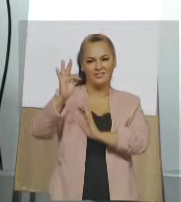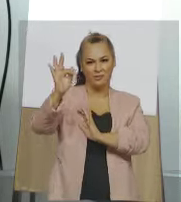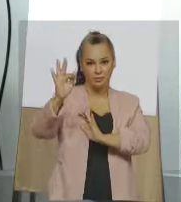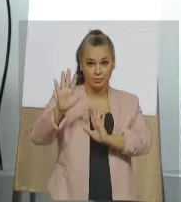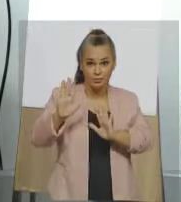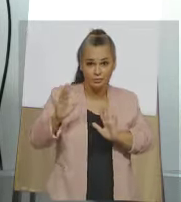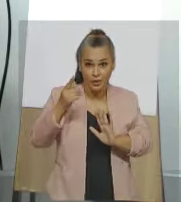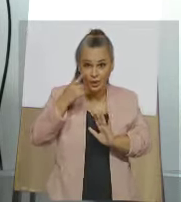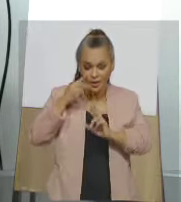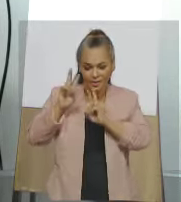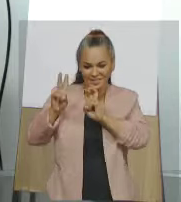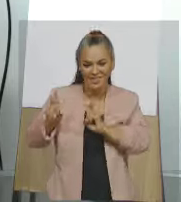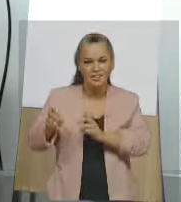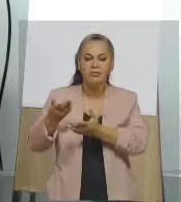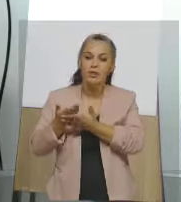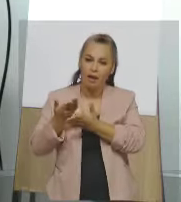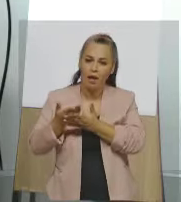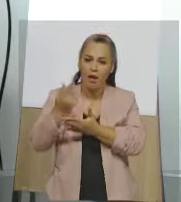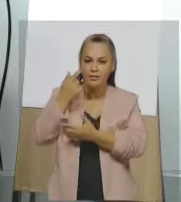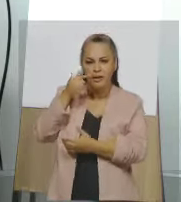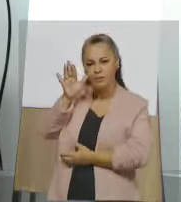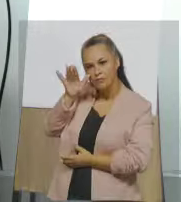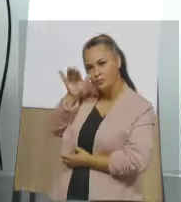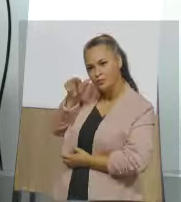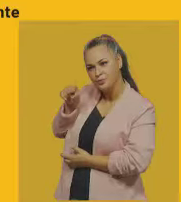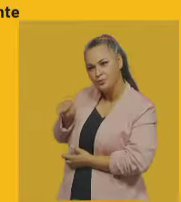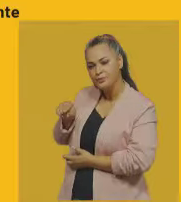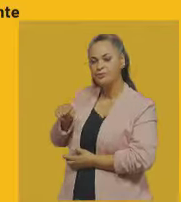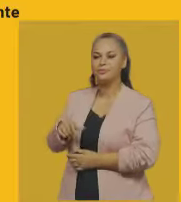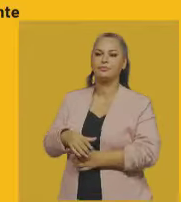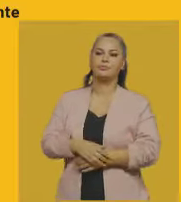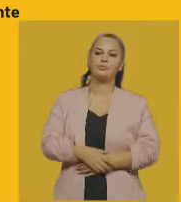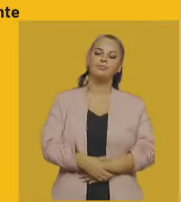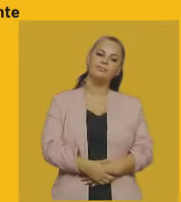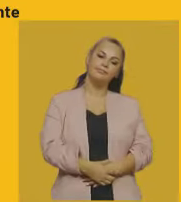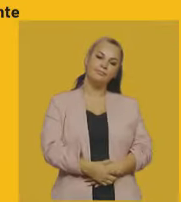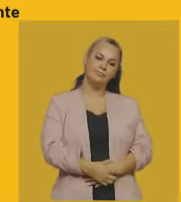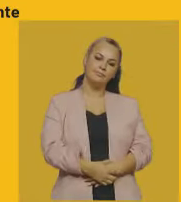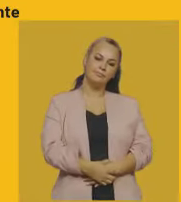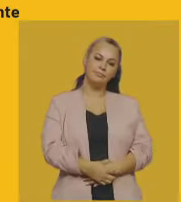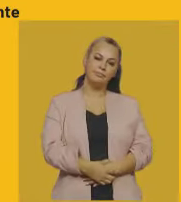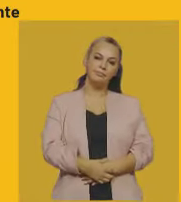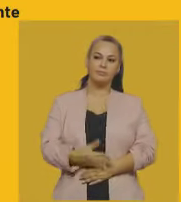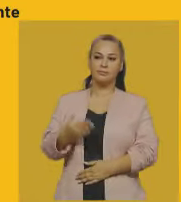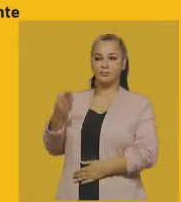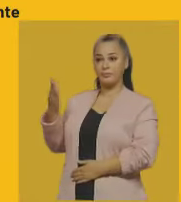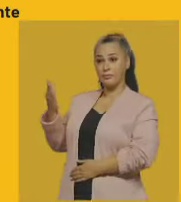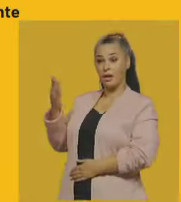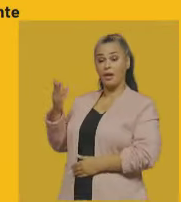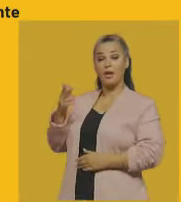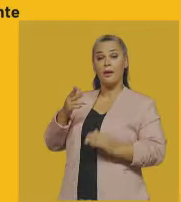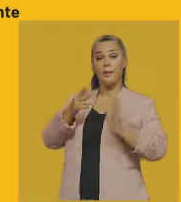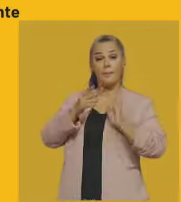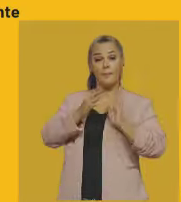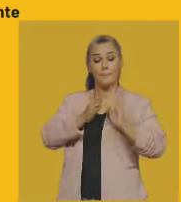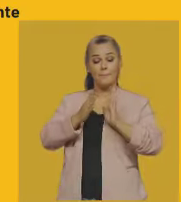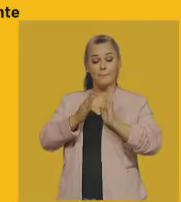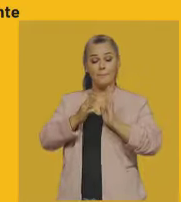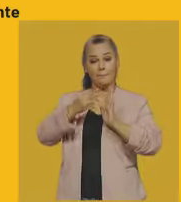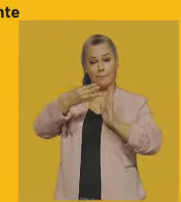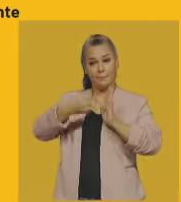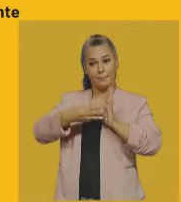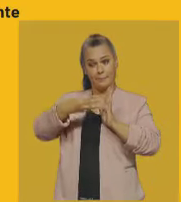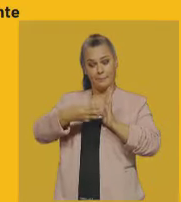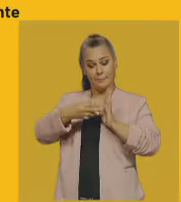Aqui, no PET 3, nós trabalhamos a questão do bullying, está lá no seu PET 3. Se você for escrever alguma